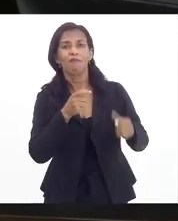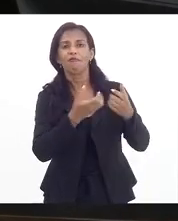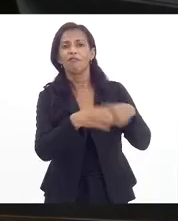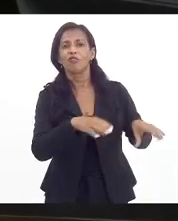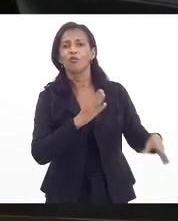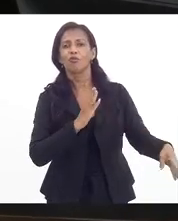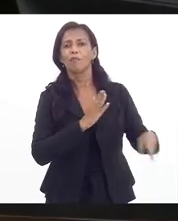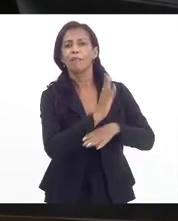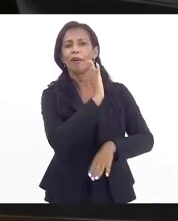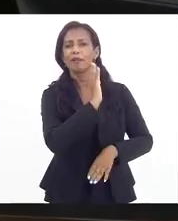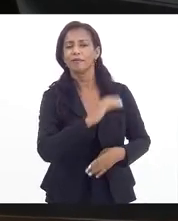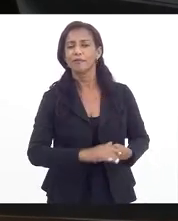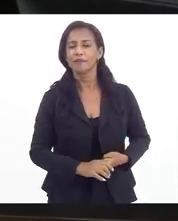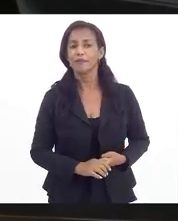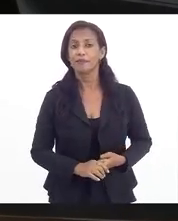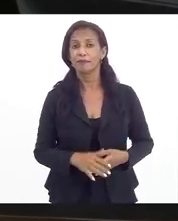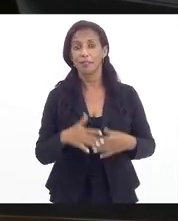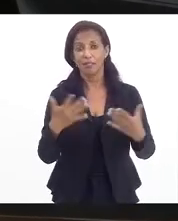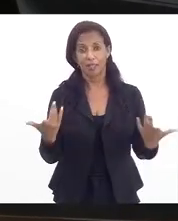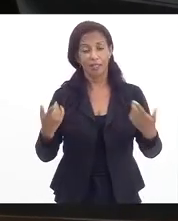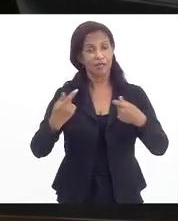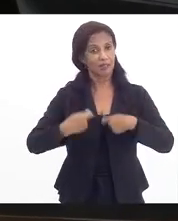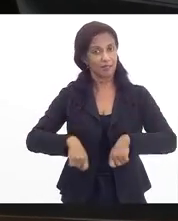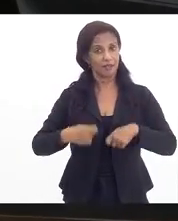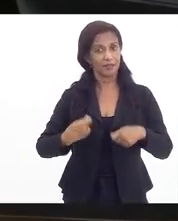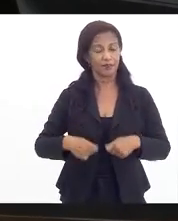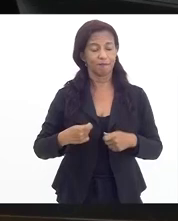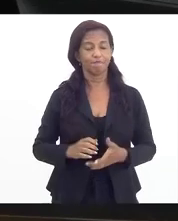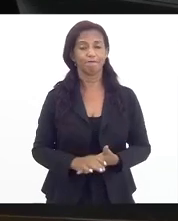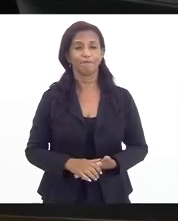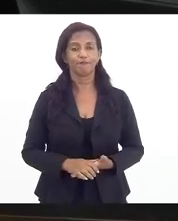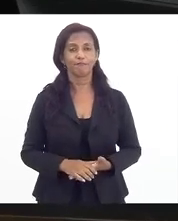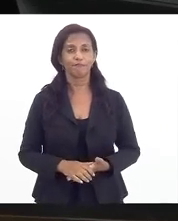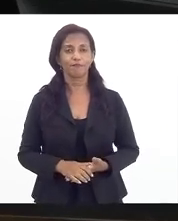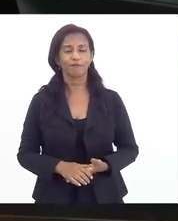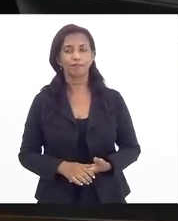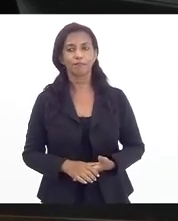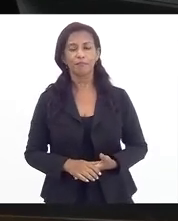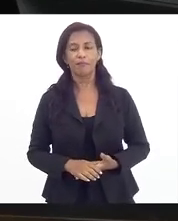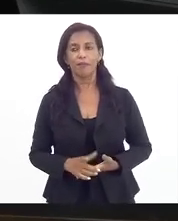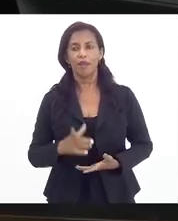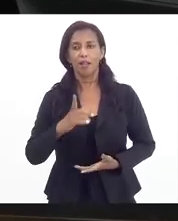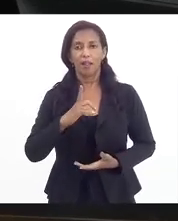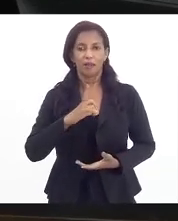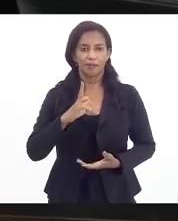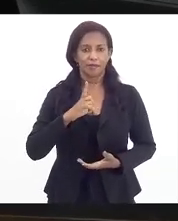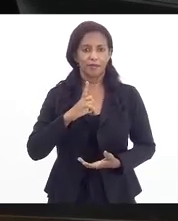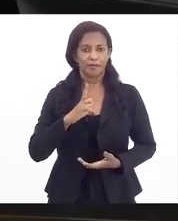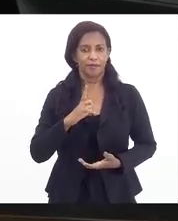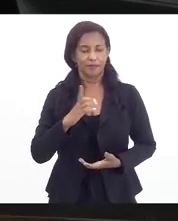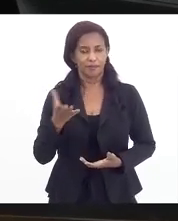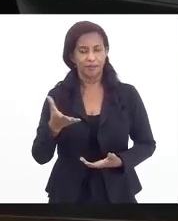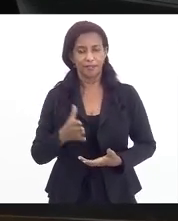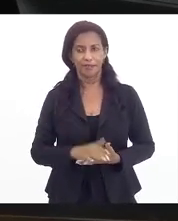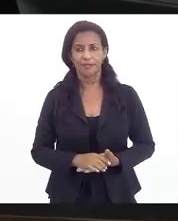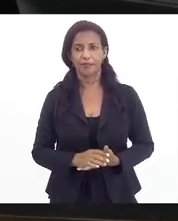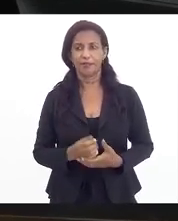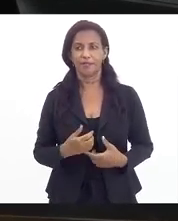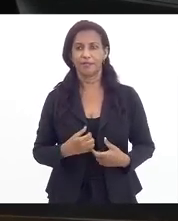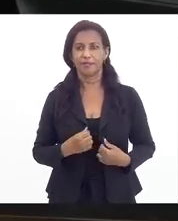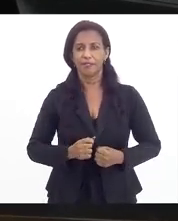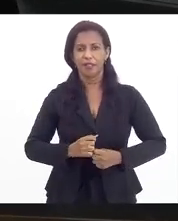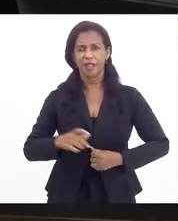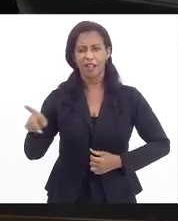passe E aí seria necessário dá uma generalidade deputada Marta